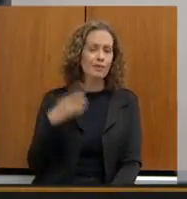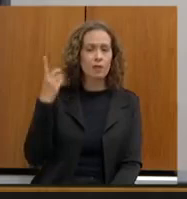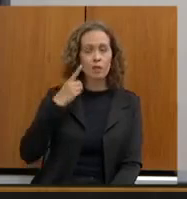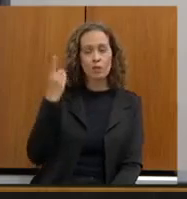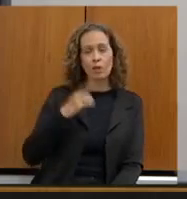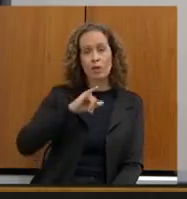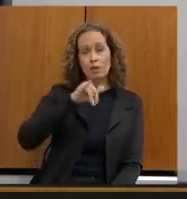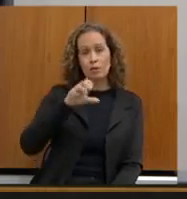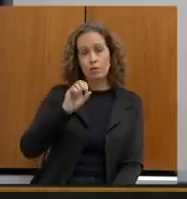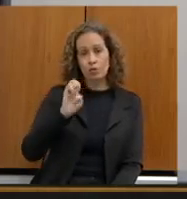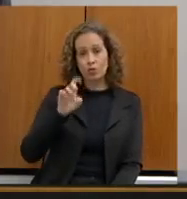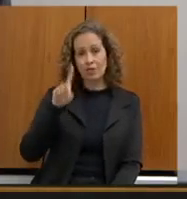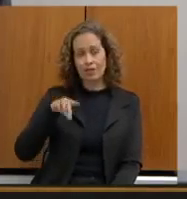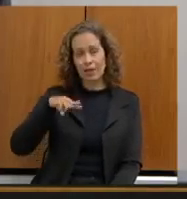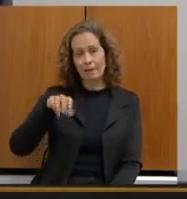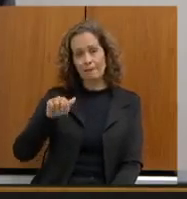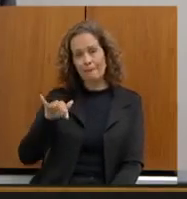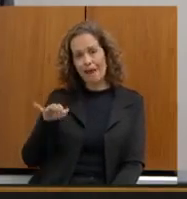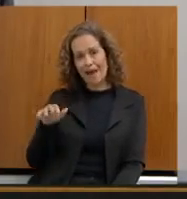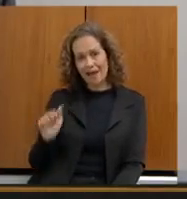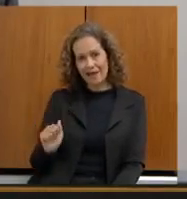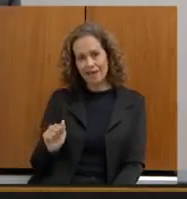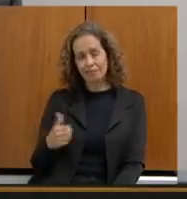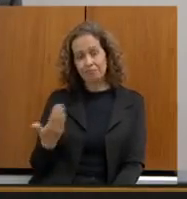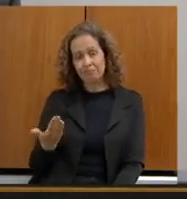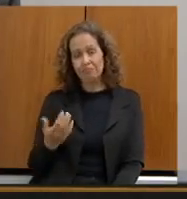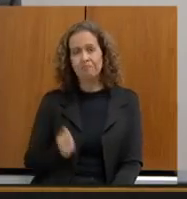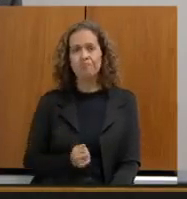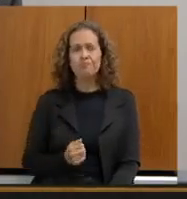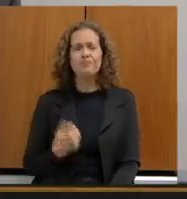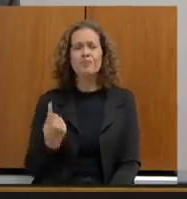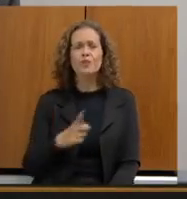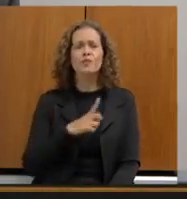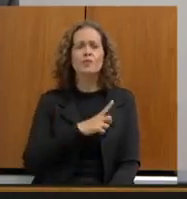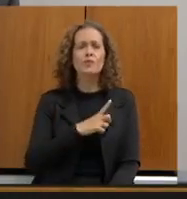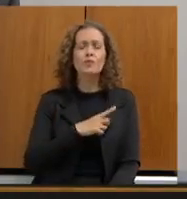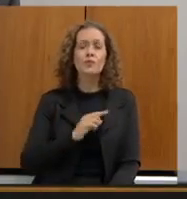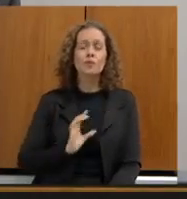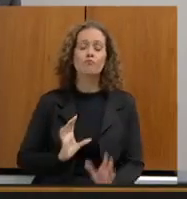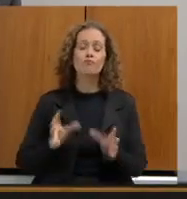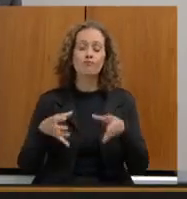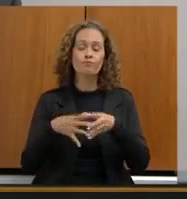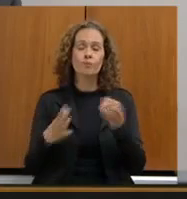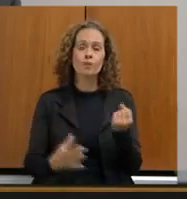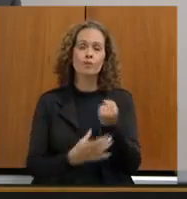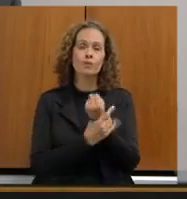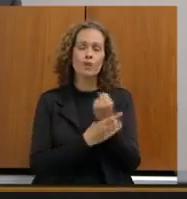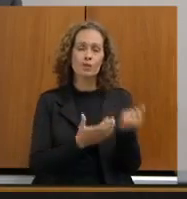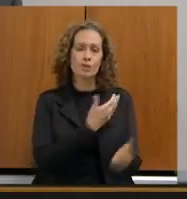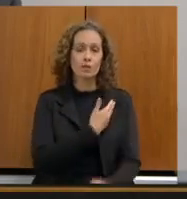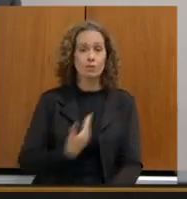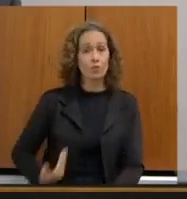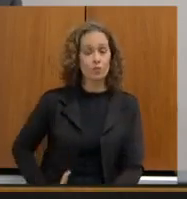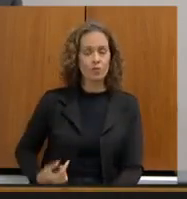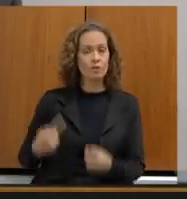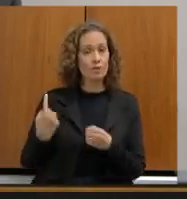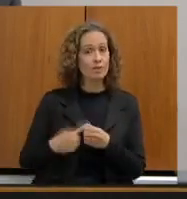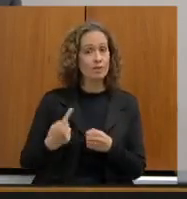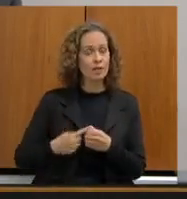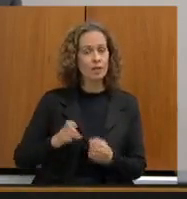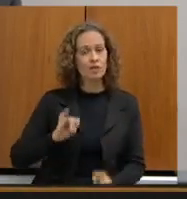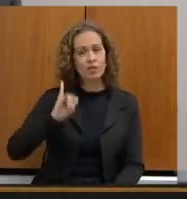pelo PSDB partido do deputado João Leite de parar antes nós tivemos que a comissão de Segurança Pública lá na cidade de Itaúna